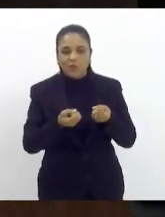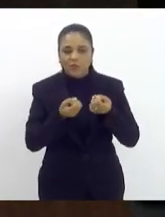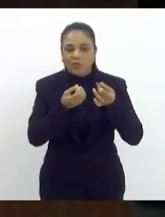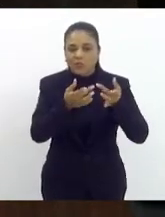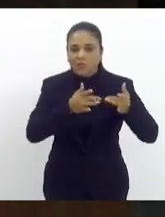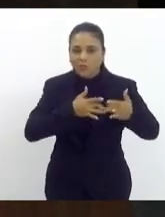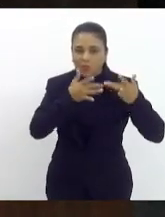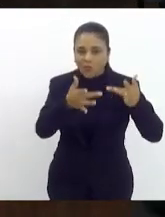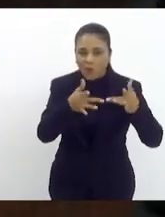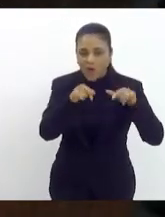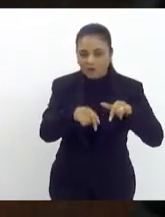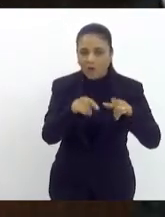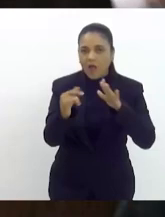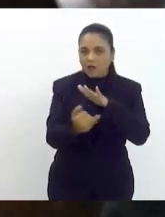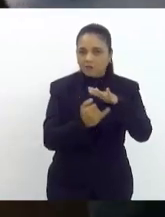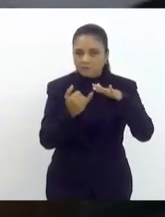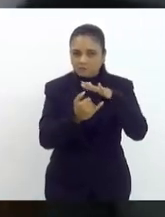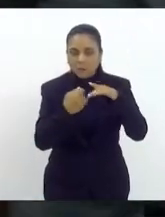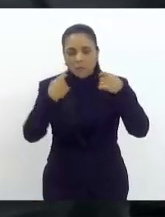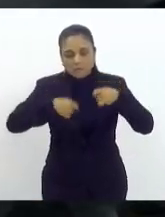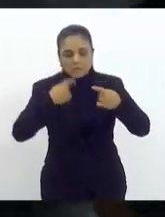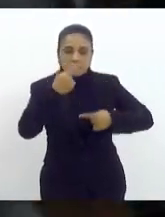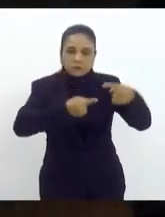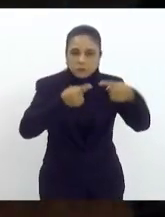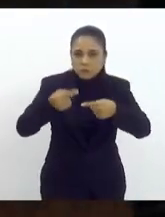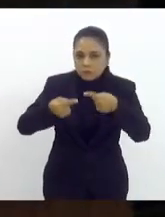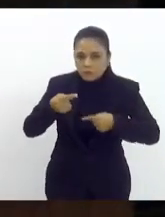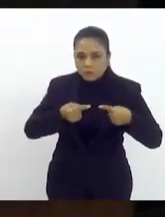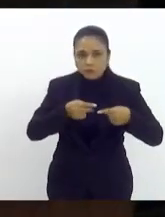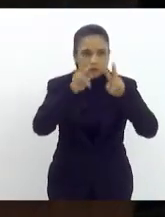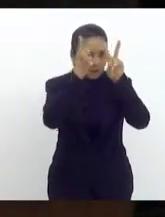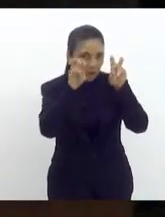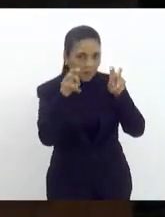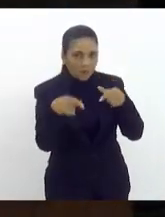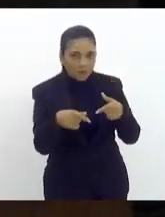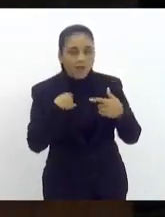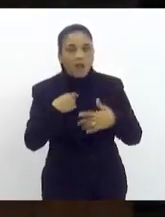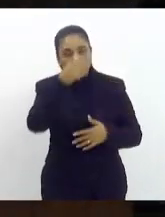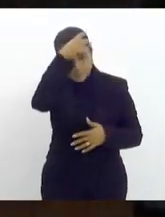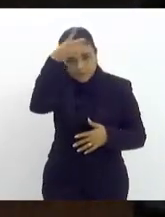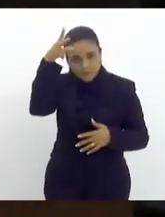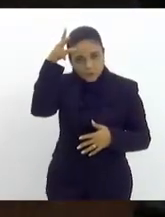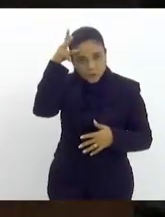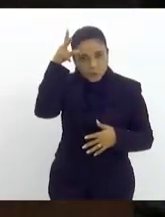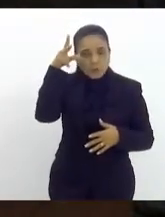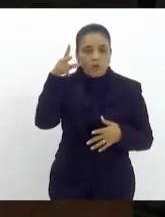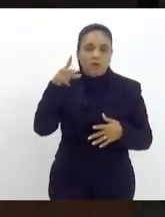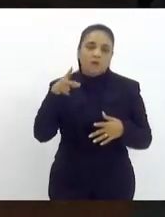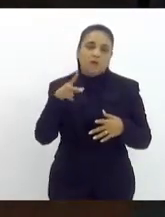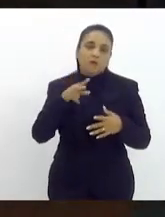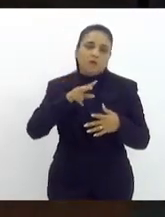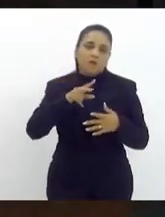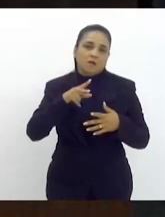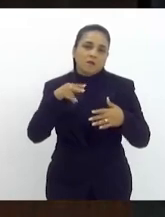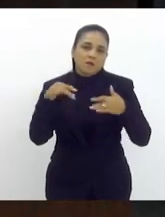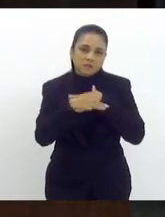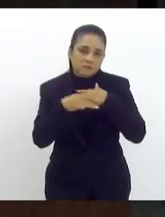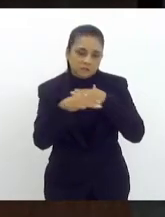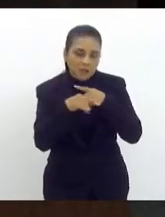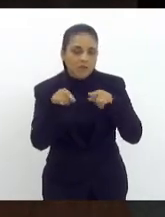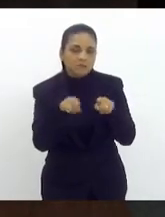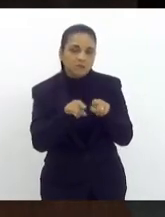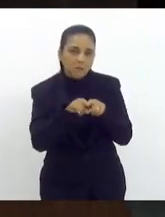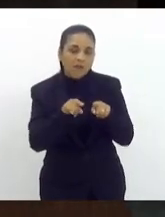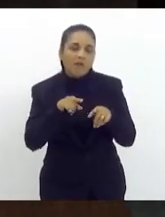que a gente precisa se debruçar sobre isso. E é preciso que a prefeitura e demais atores da cidade abracem o Cefet como um